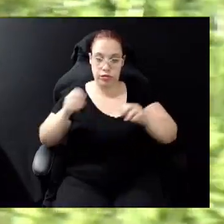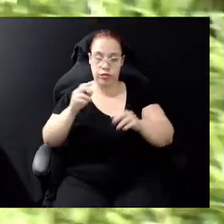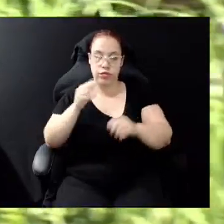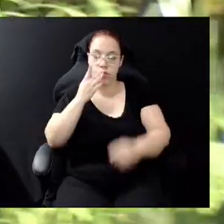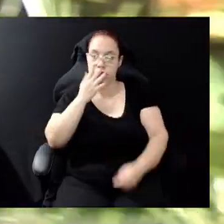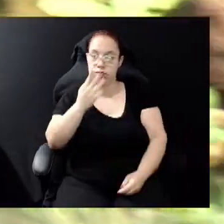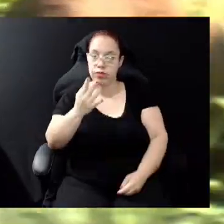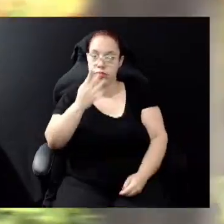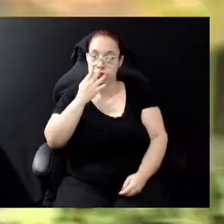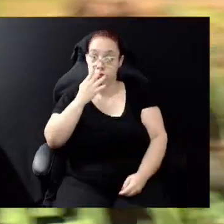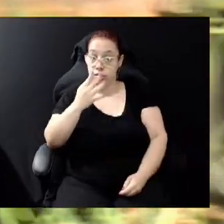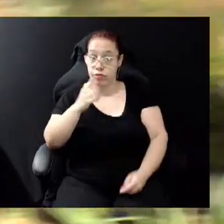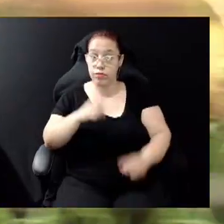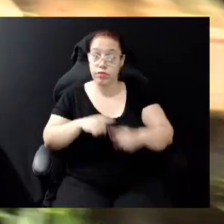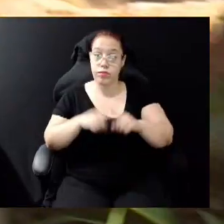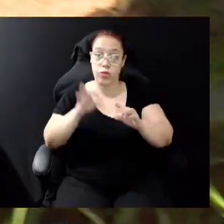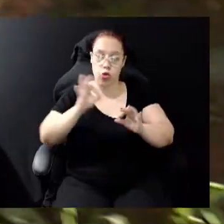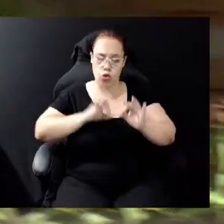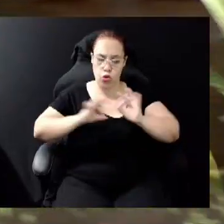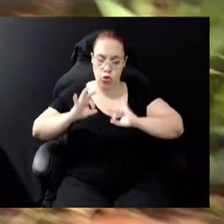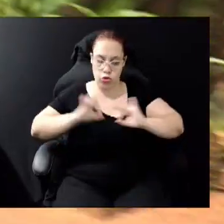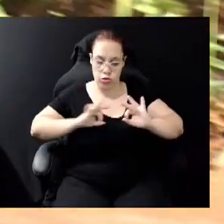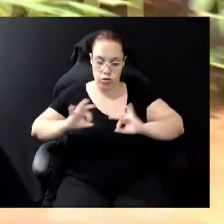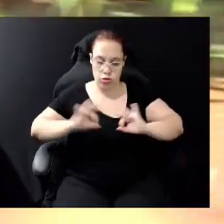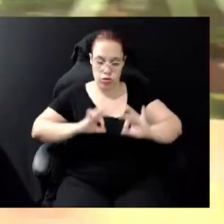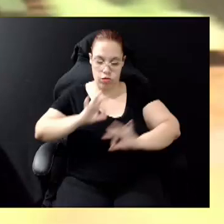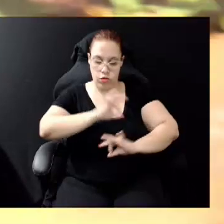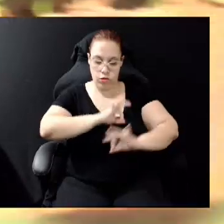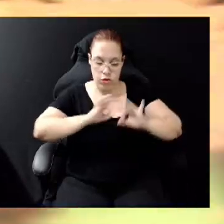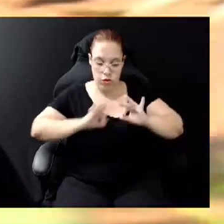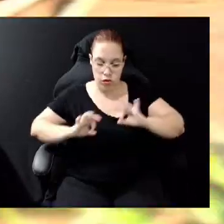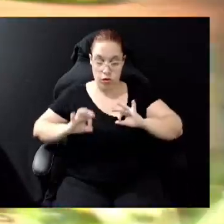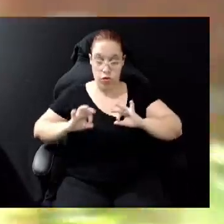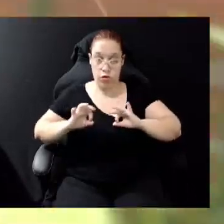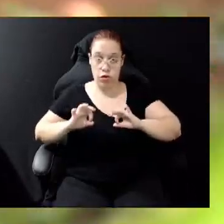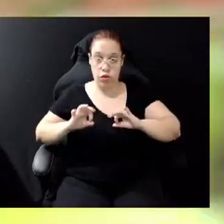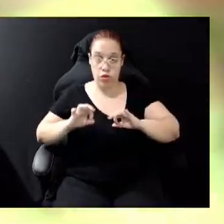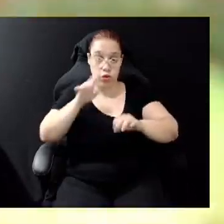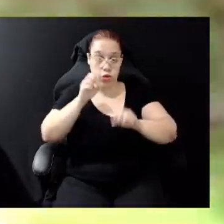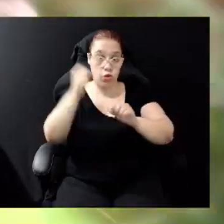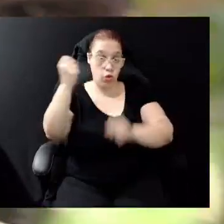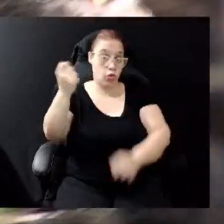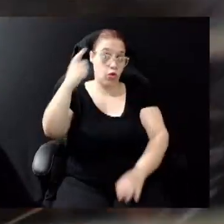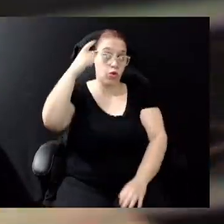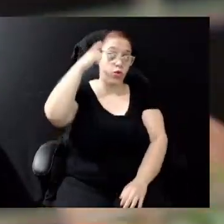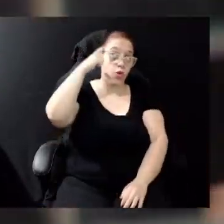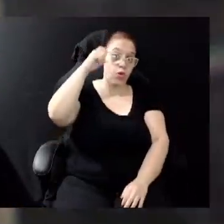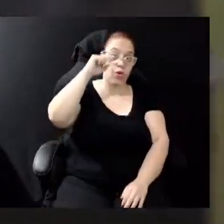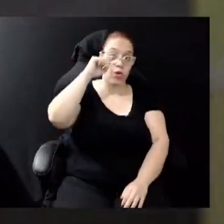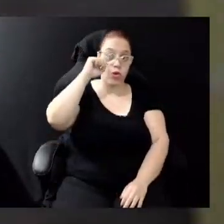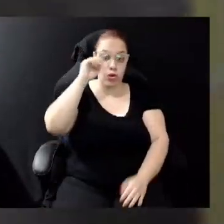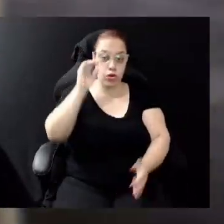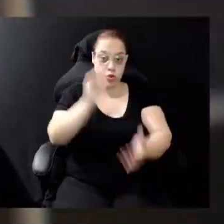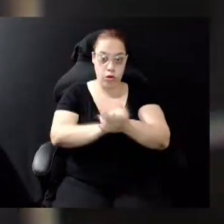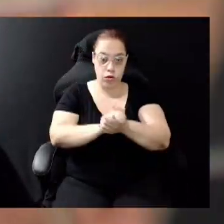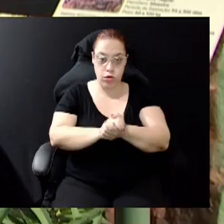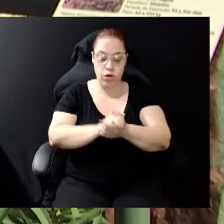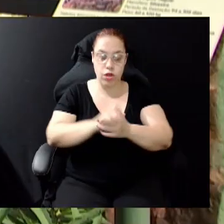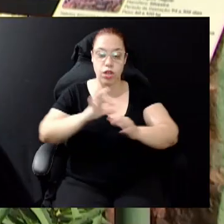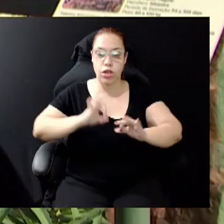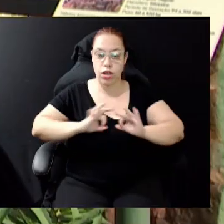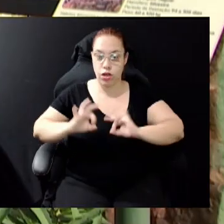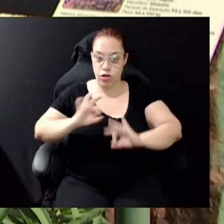também têm pintas que são bem visíveis quando o animal está exposto ao sol. Aqui a gente tem o casal da onça pintada, o